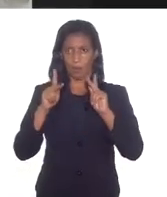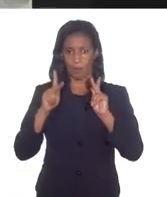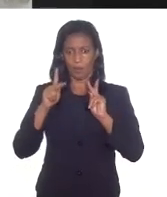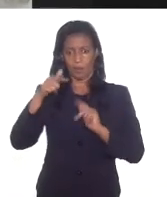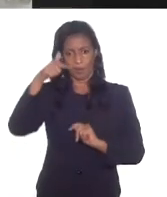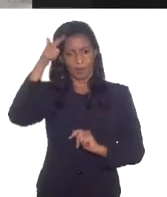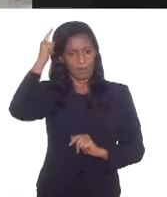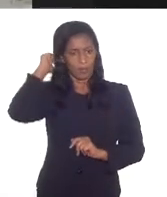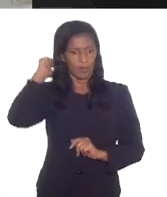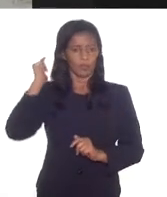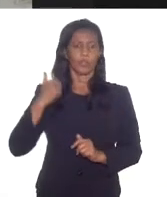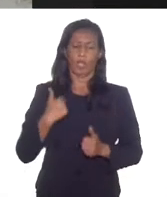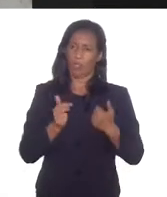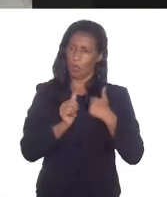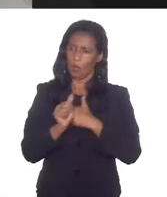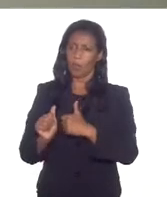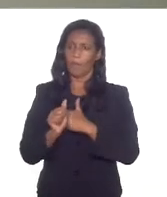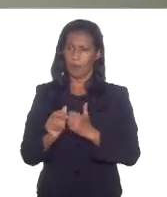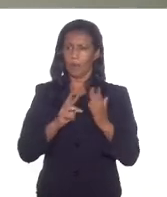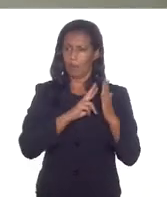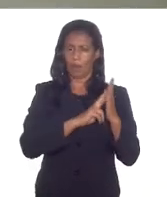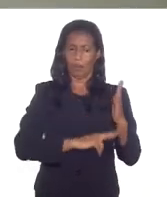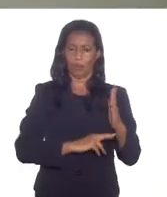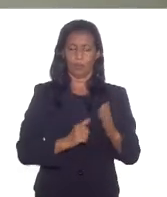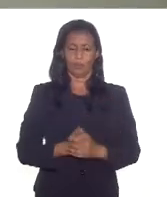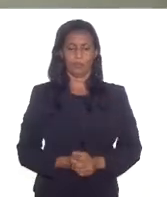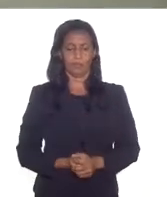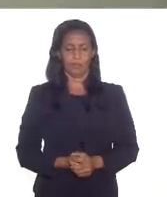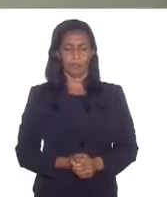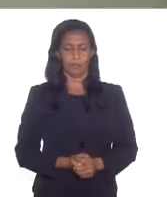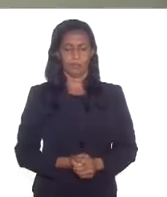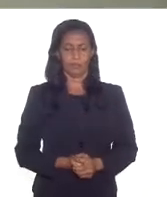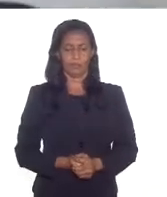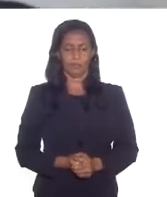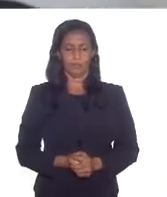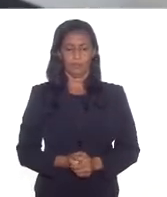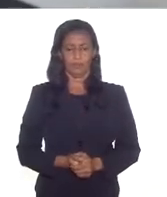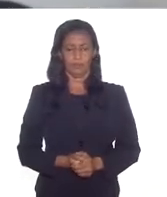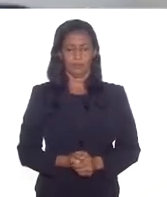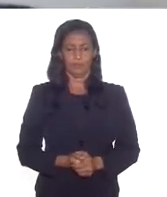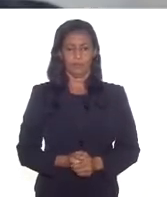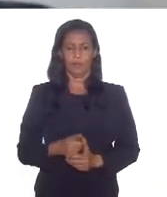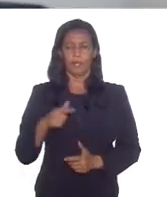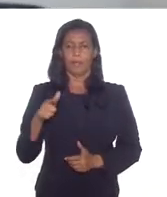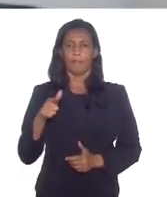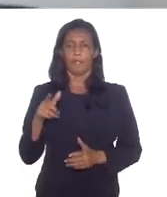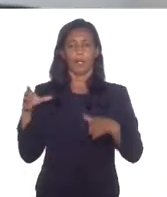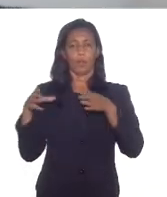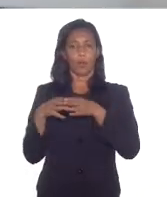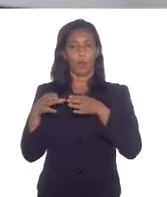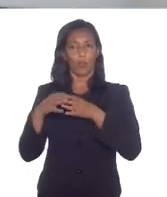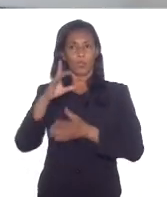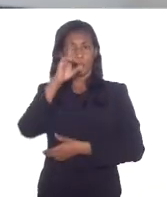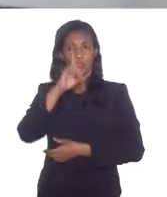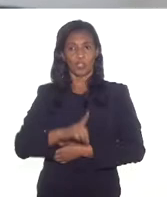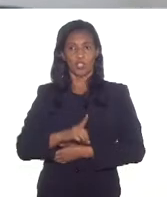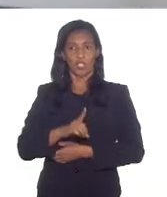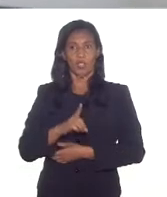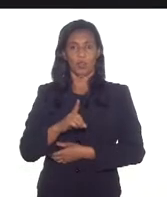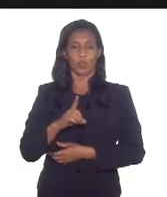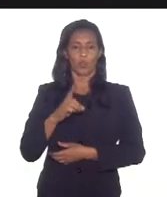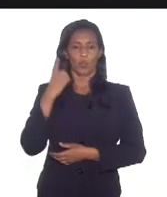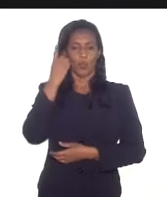Eu acompanho o relator, senhor presidente. Obrigado. Pela Comissão de Lei de Legislação Constitucional Complementar e Código, deputado Alexandre